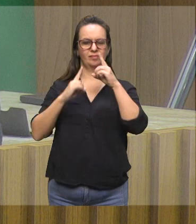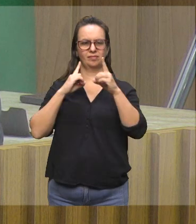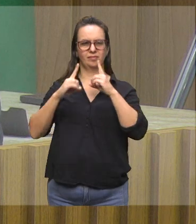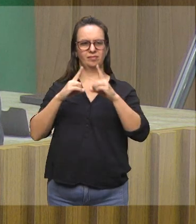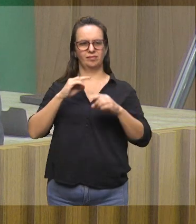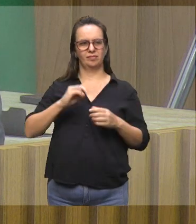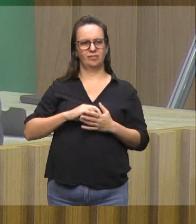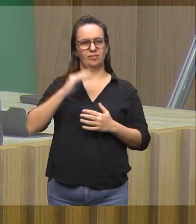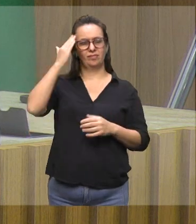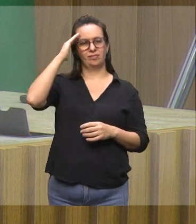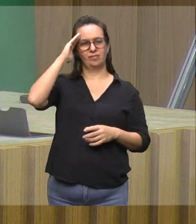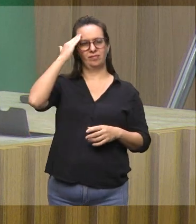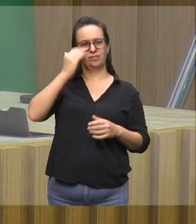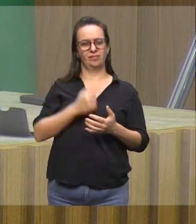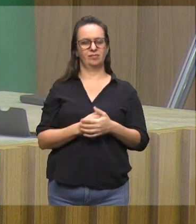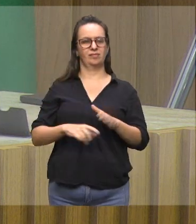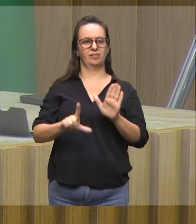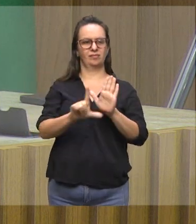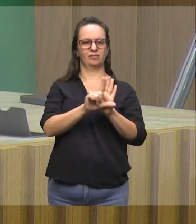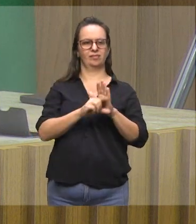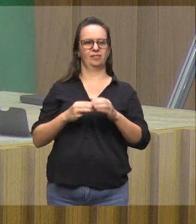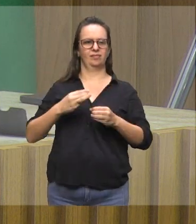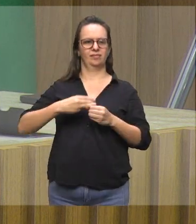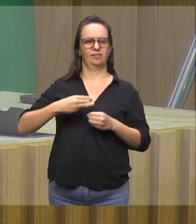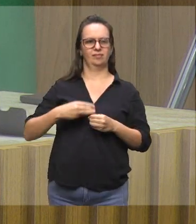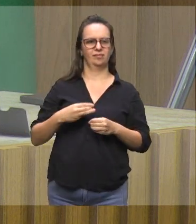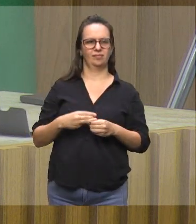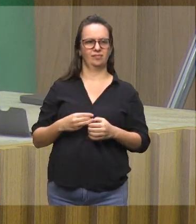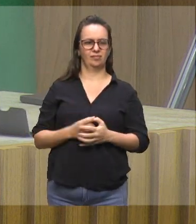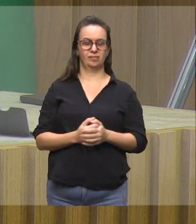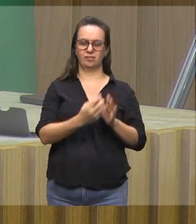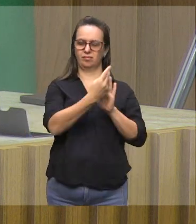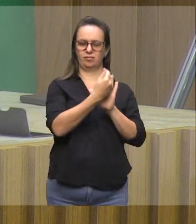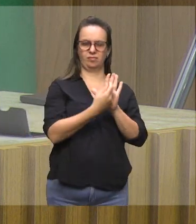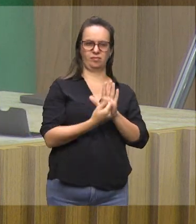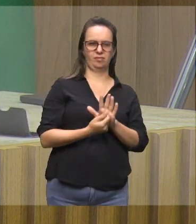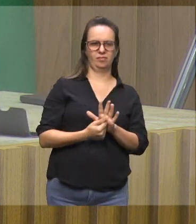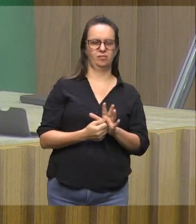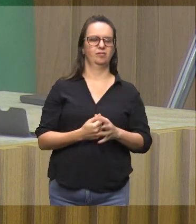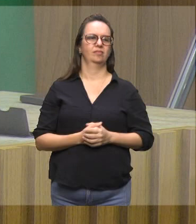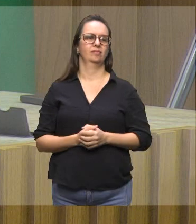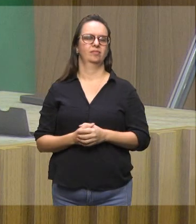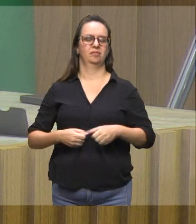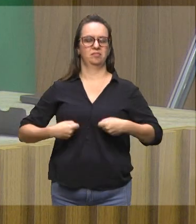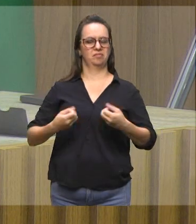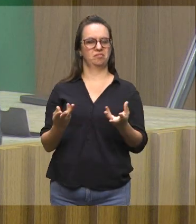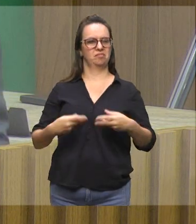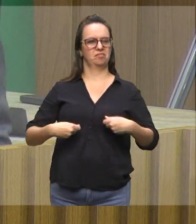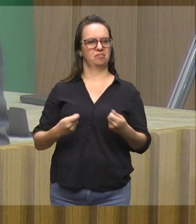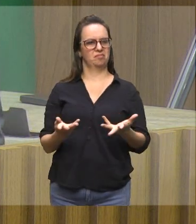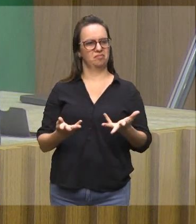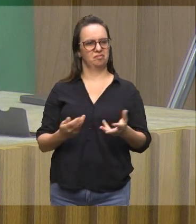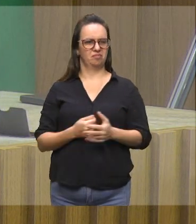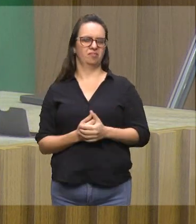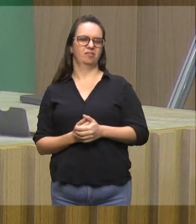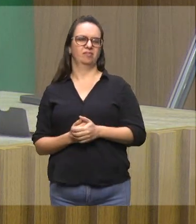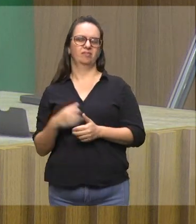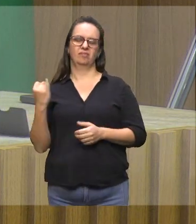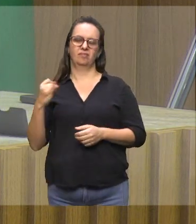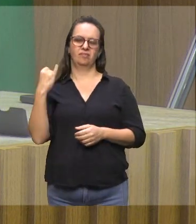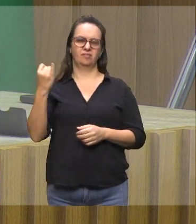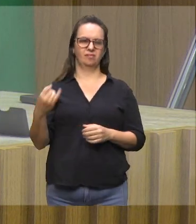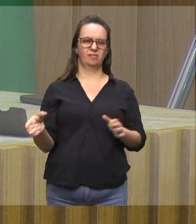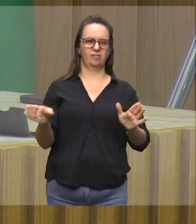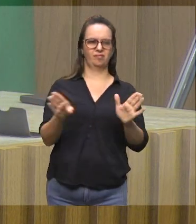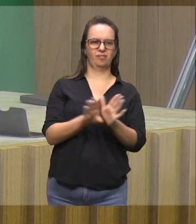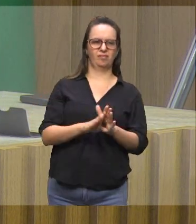Lei Orgânica, as leis do nosso município, as questões orçamentárias. Então, é muito importante chegar com esse projeto hoje, é uma